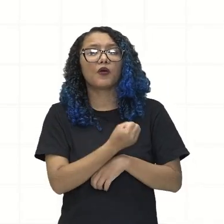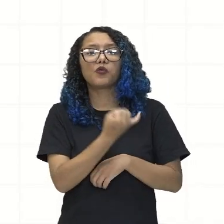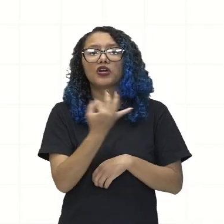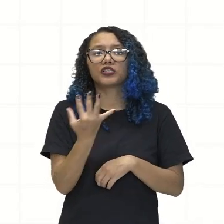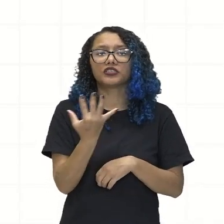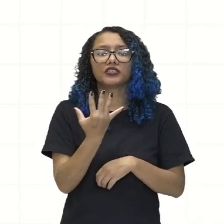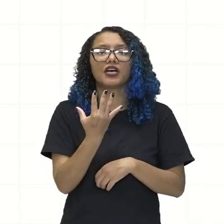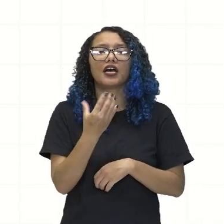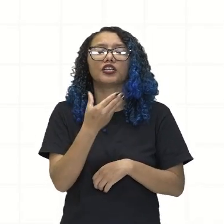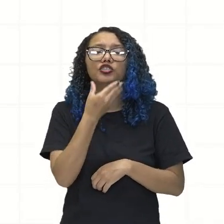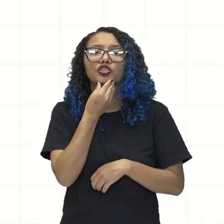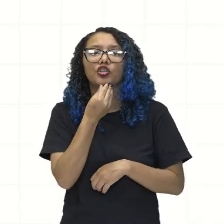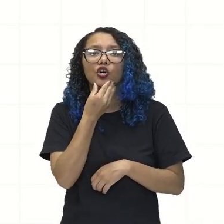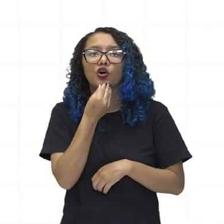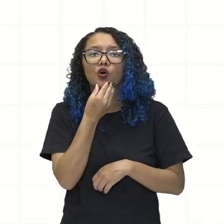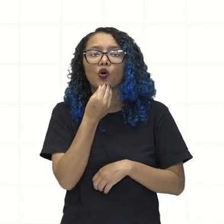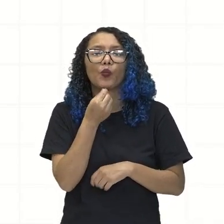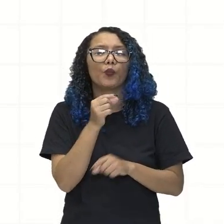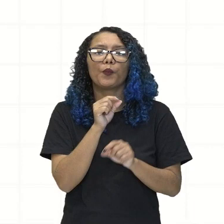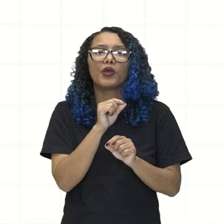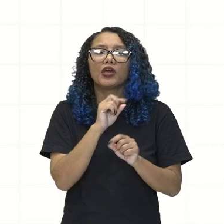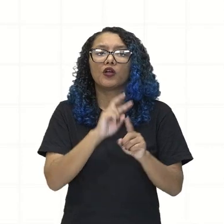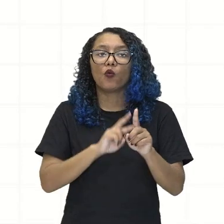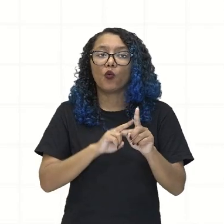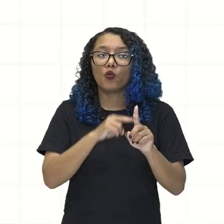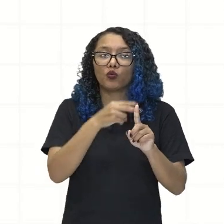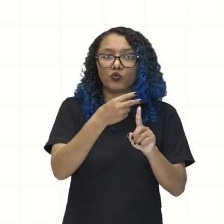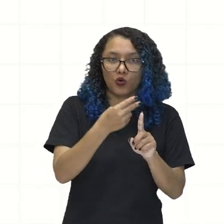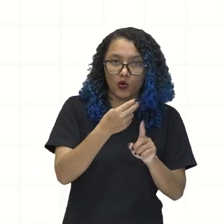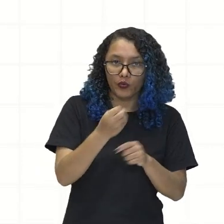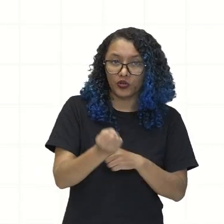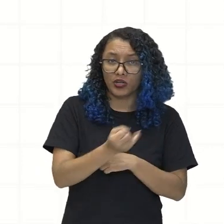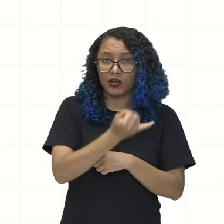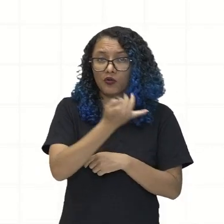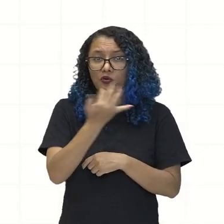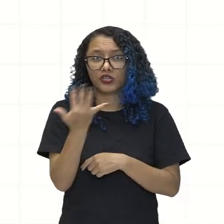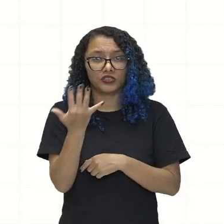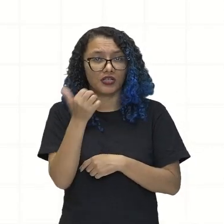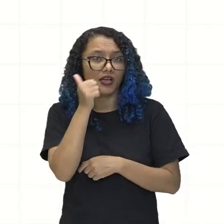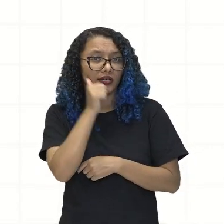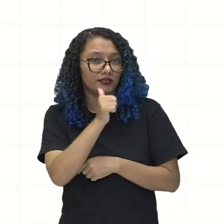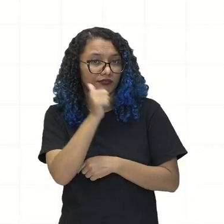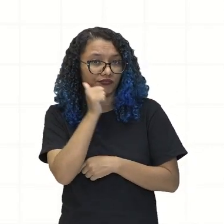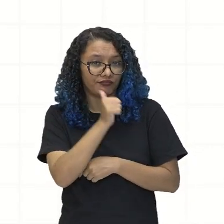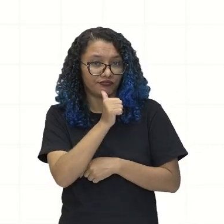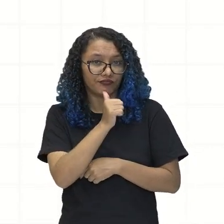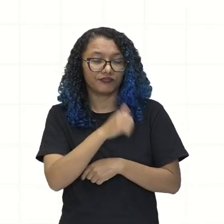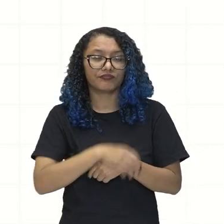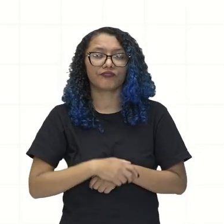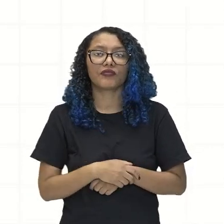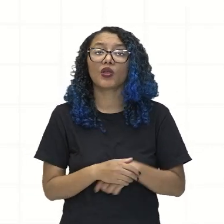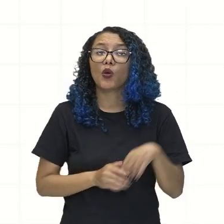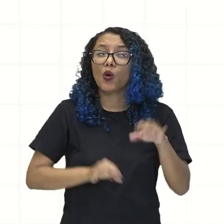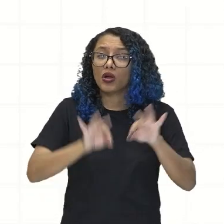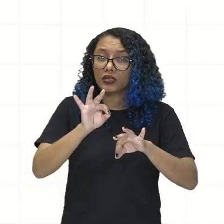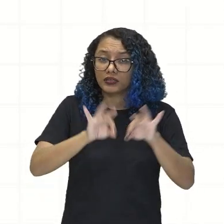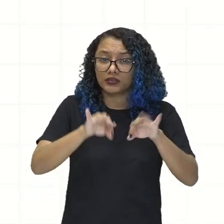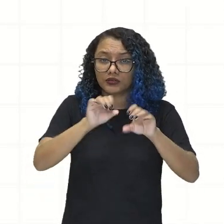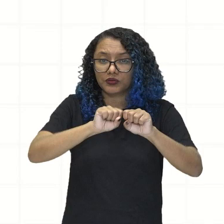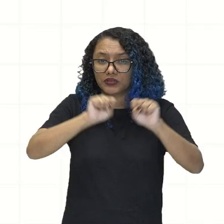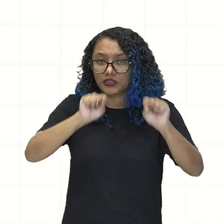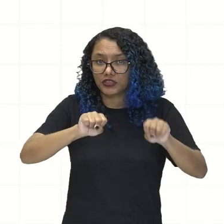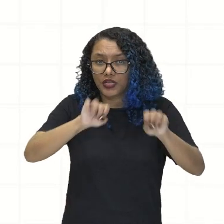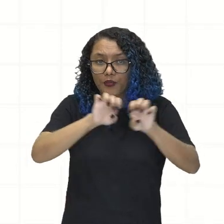ser o dobro do número de meninas. Escreva um sistema